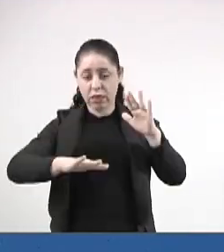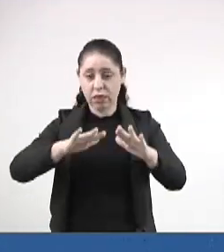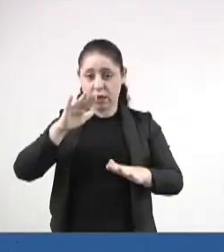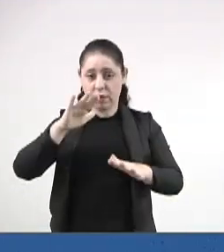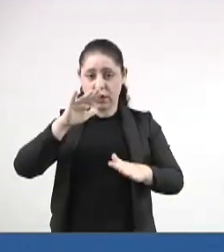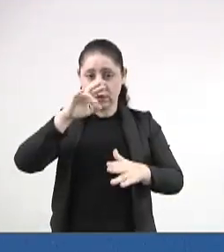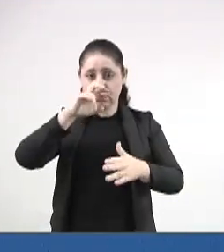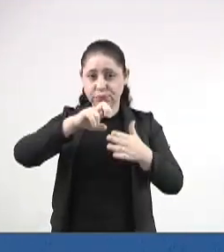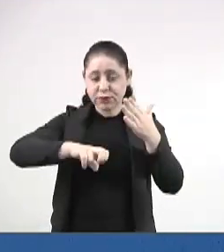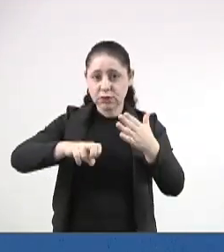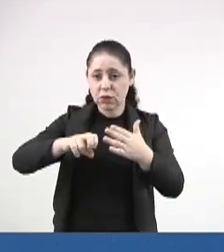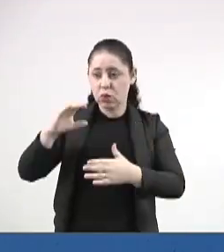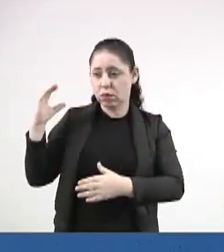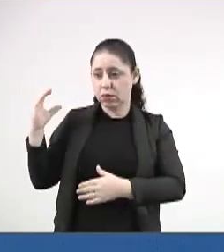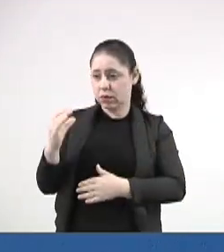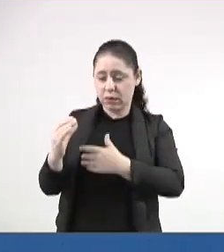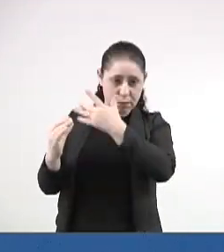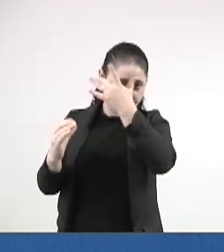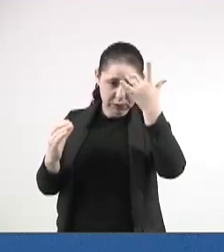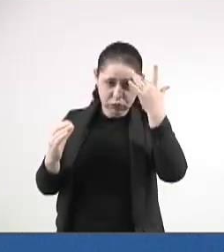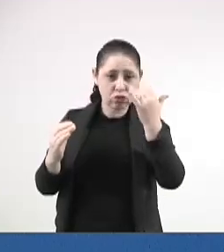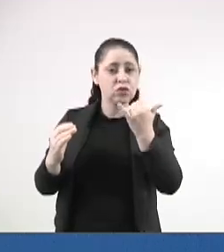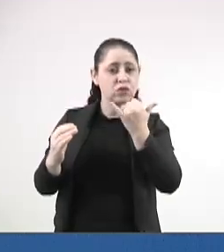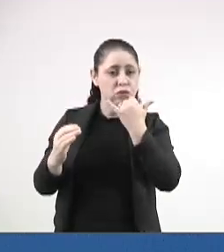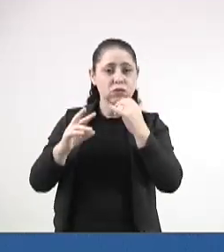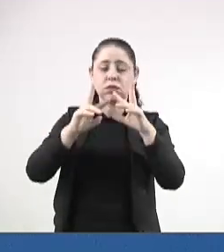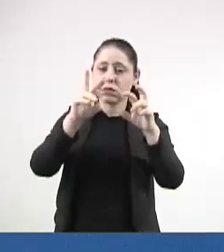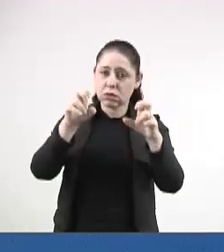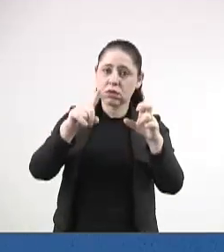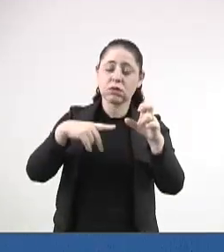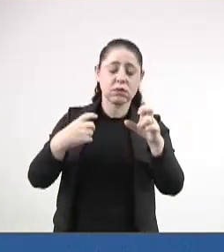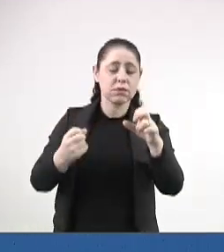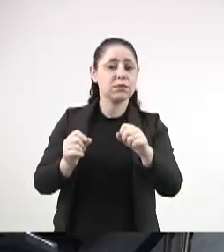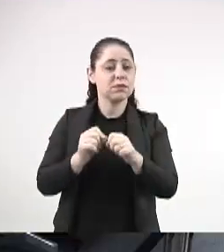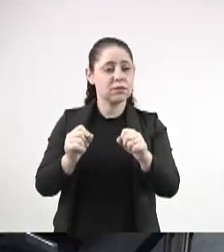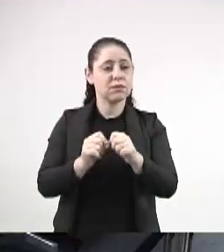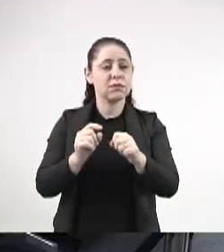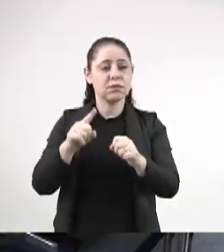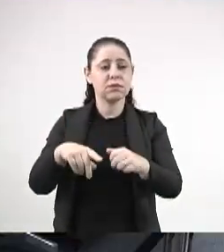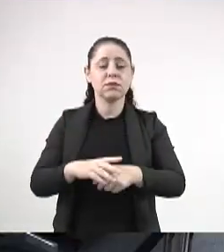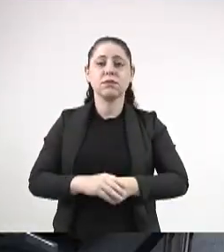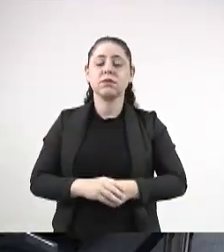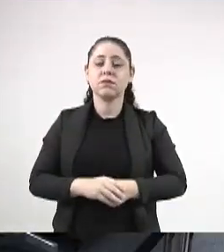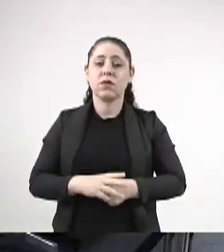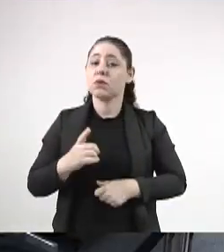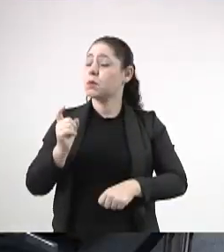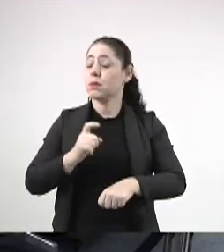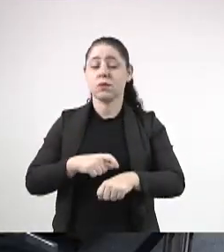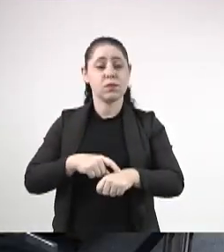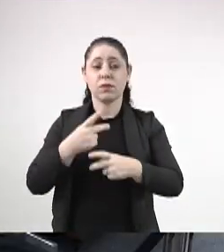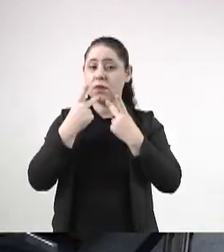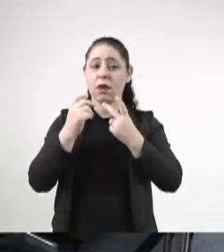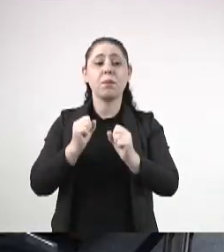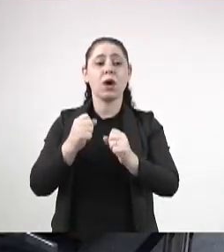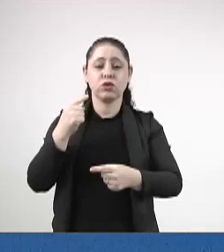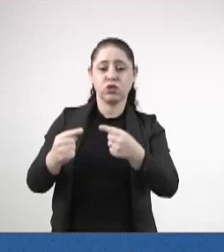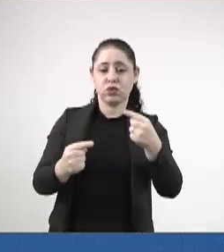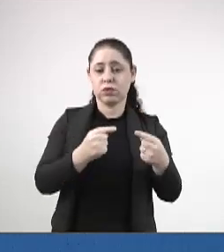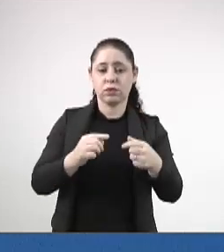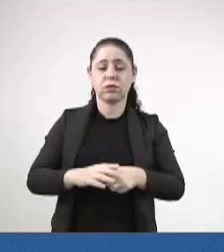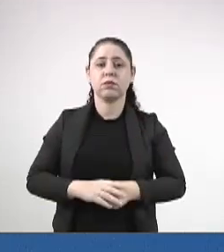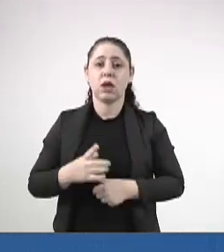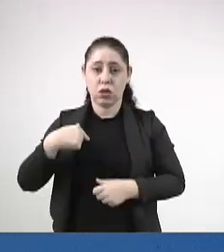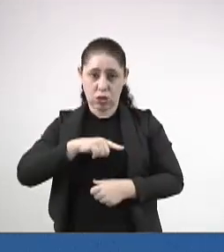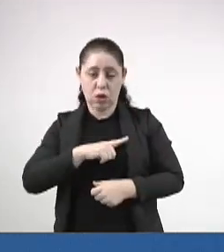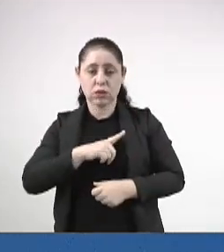ao estuprador... Conclua, deputado. Desculpa, é que o tema me exige. Exatamente, eu preciso concluir. Eu, em um momento, poderei debater, mas é que